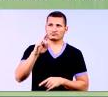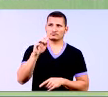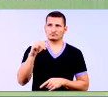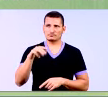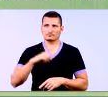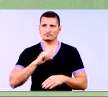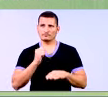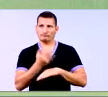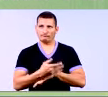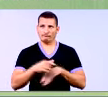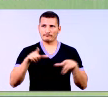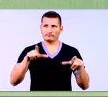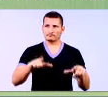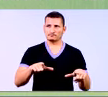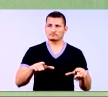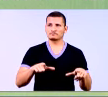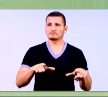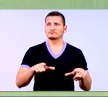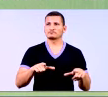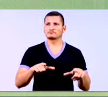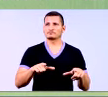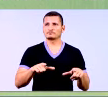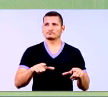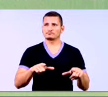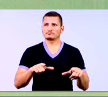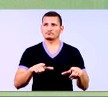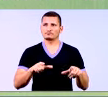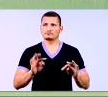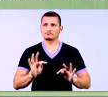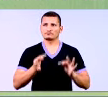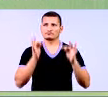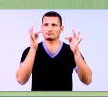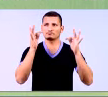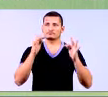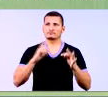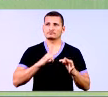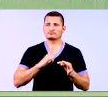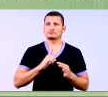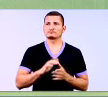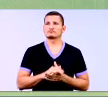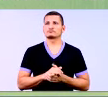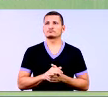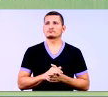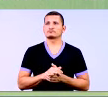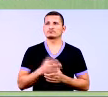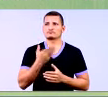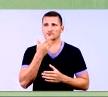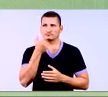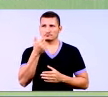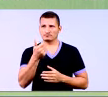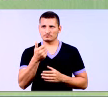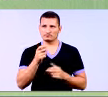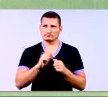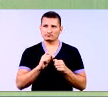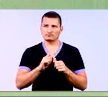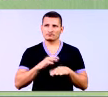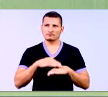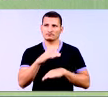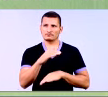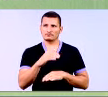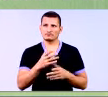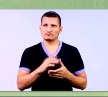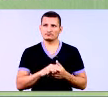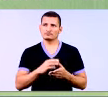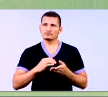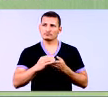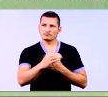placa-mãe, a tecnologia vem sempre do seguinte, ó, é melhor eu fazer mais transferência de dados